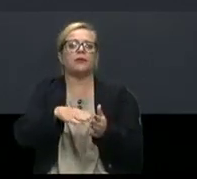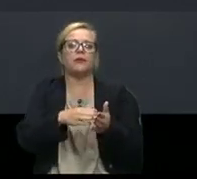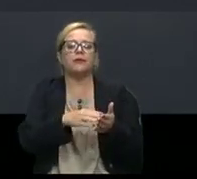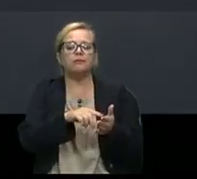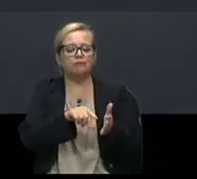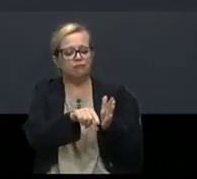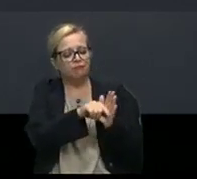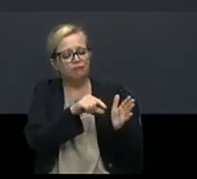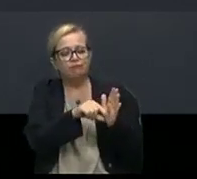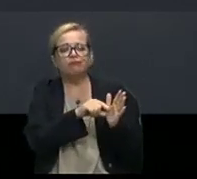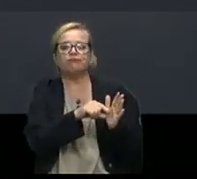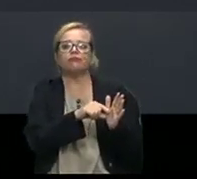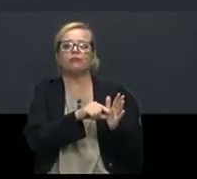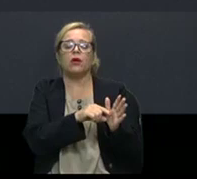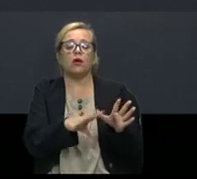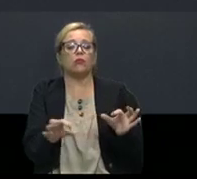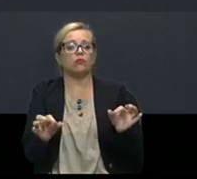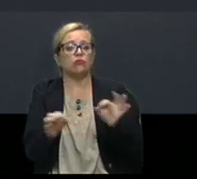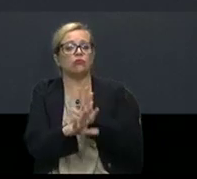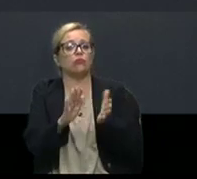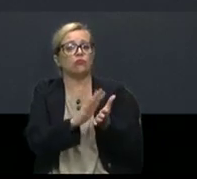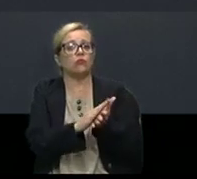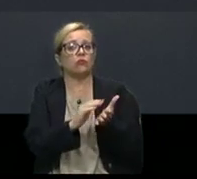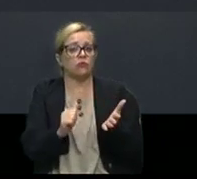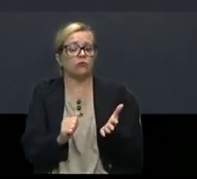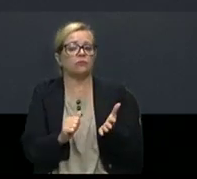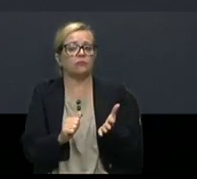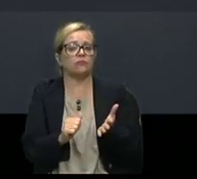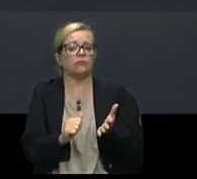bibliografia recomendada e então resolva as atividades